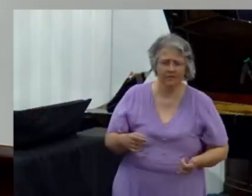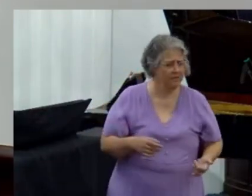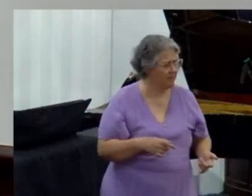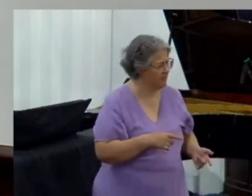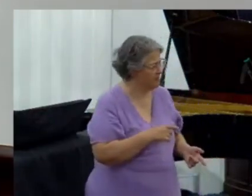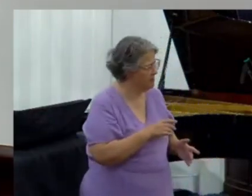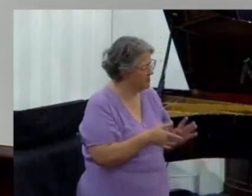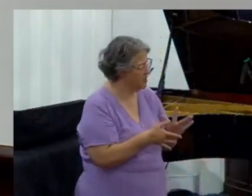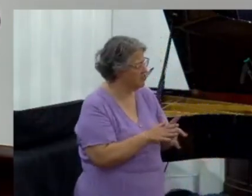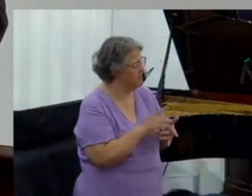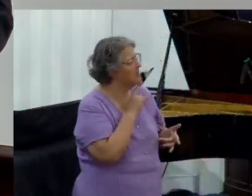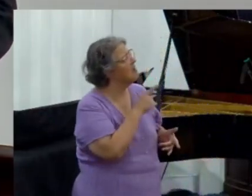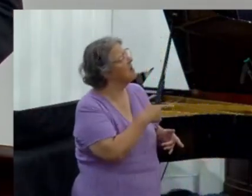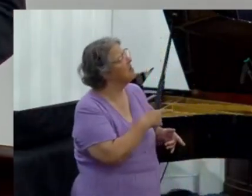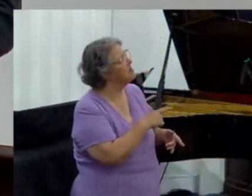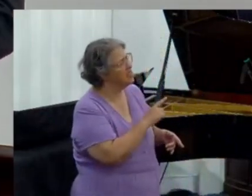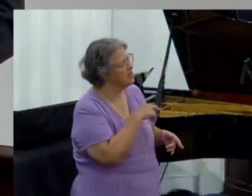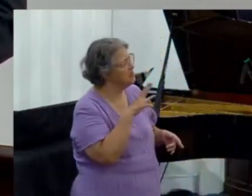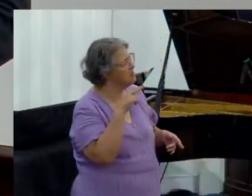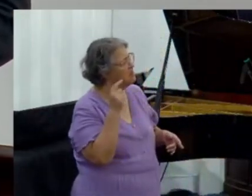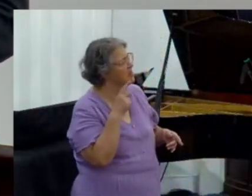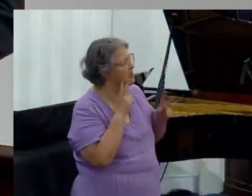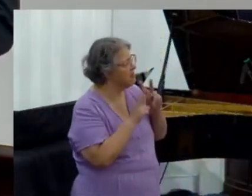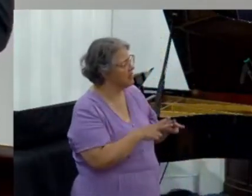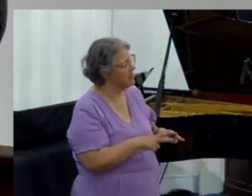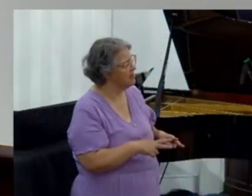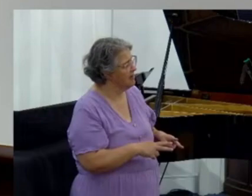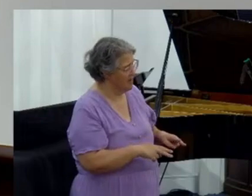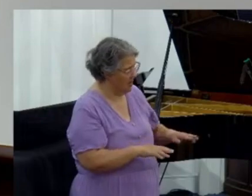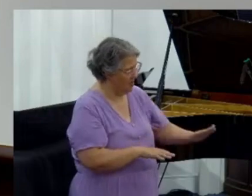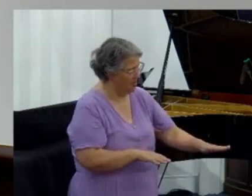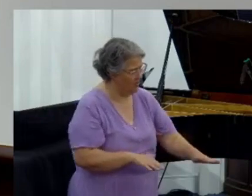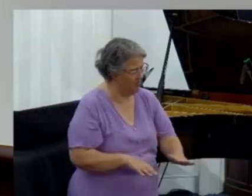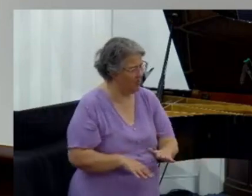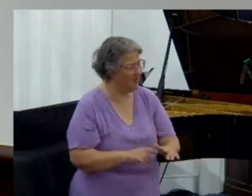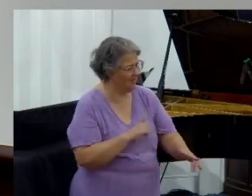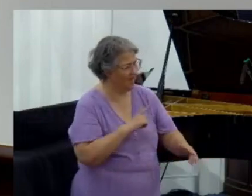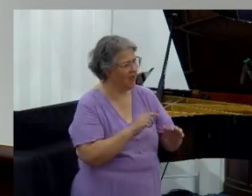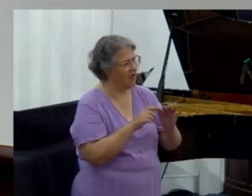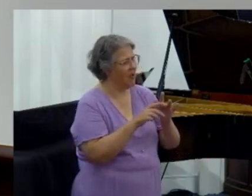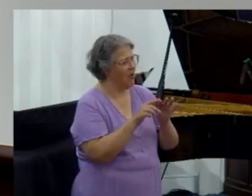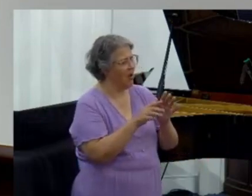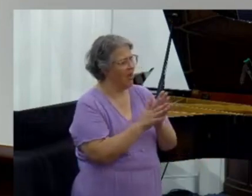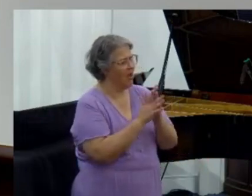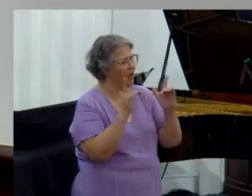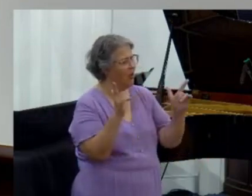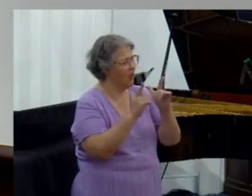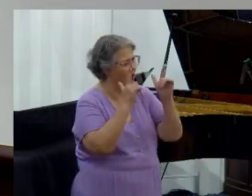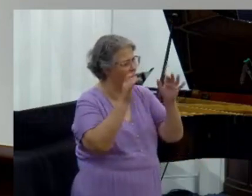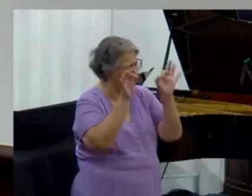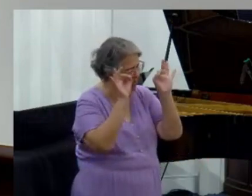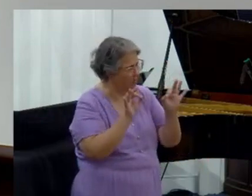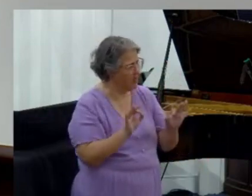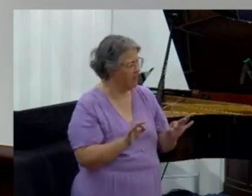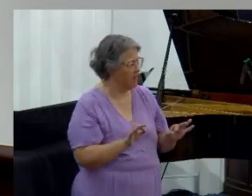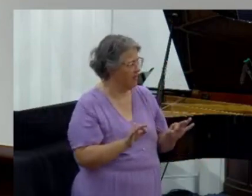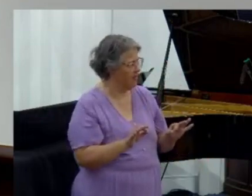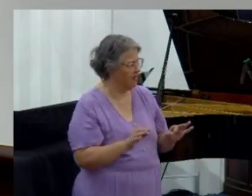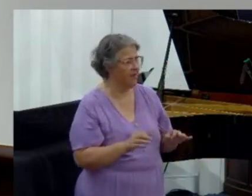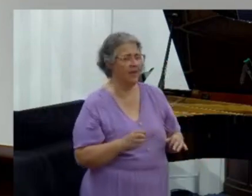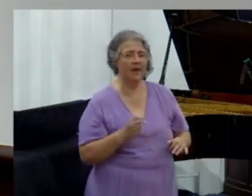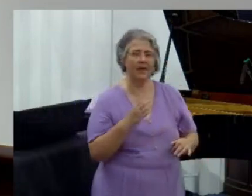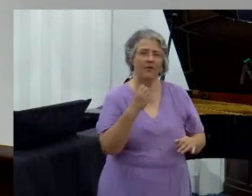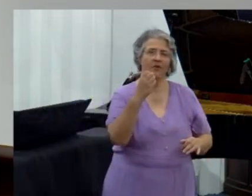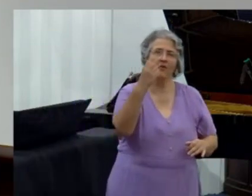pequeninos e crianças de peito tiraste o perfeito louvor? E deixando-os, saiu da cidade e foi para Betânia, onde